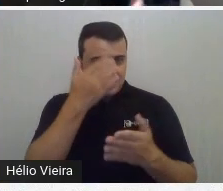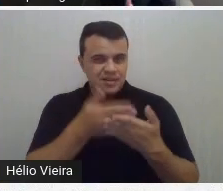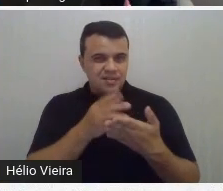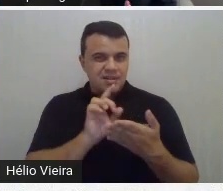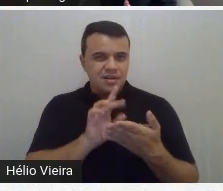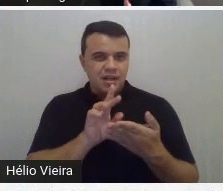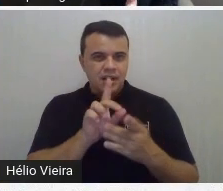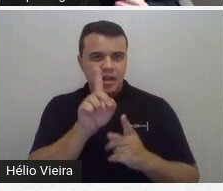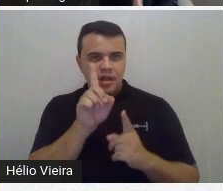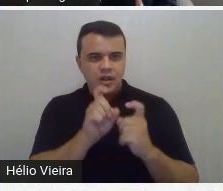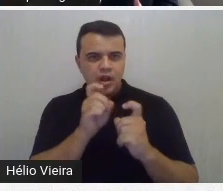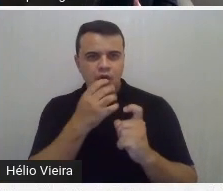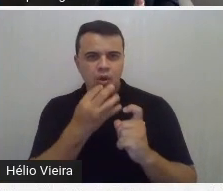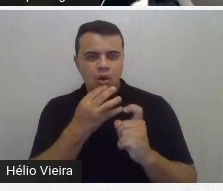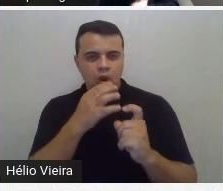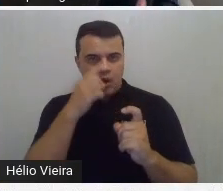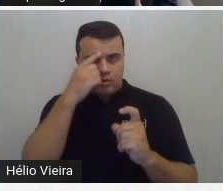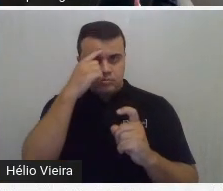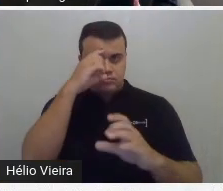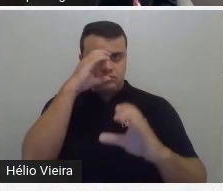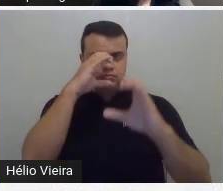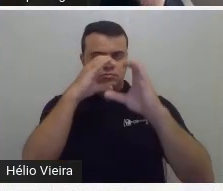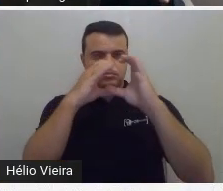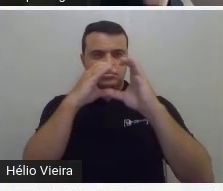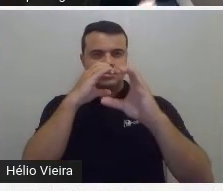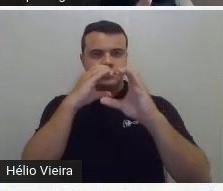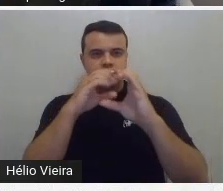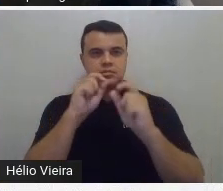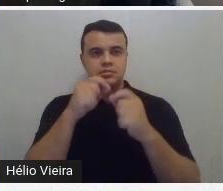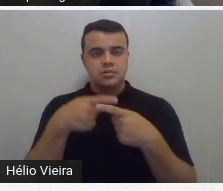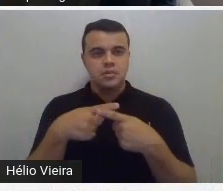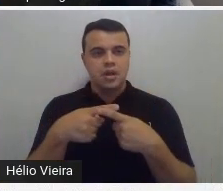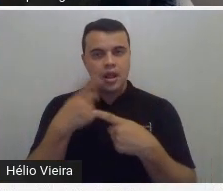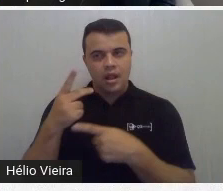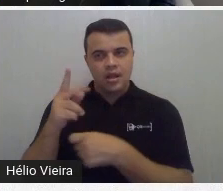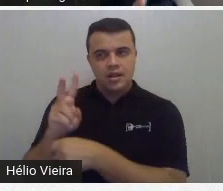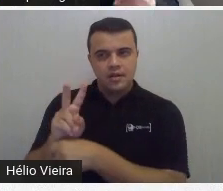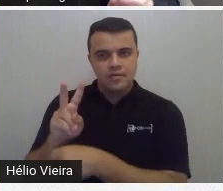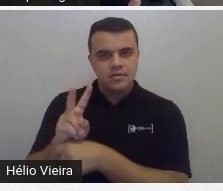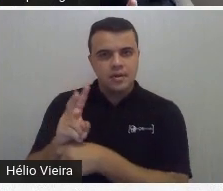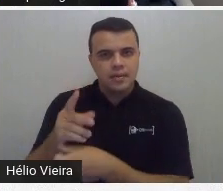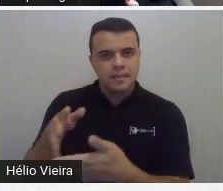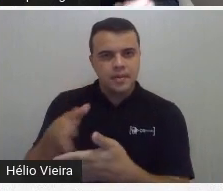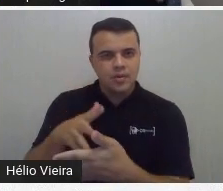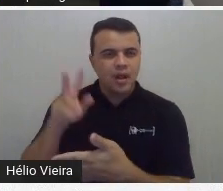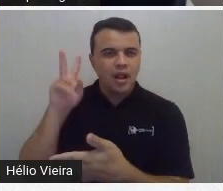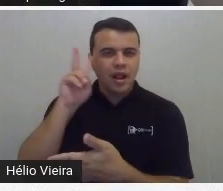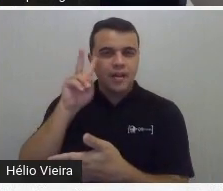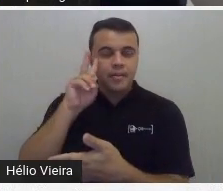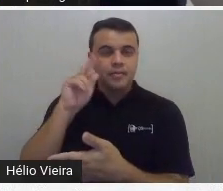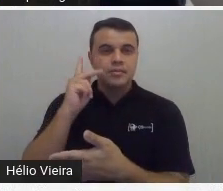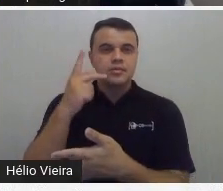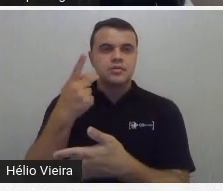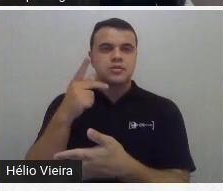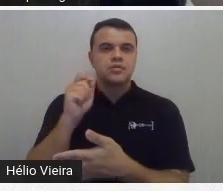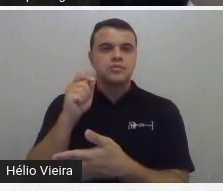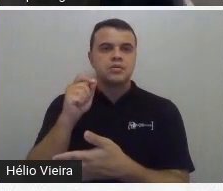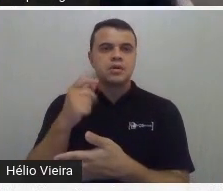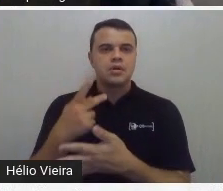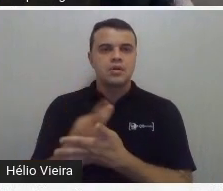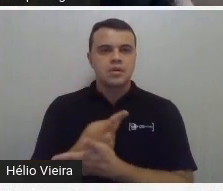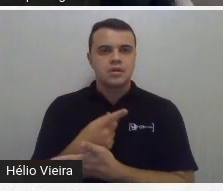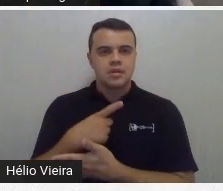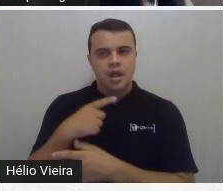forma ou tom comunicaria um pensamento. E também defendia a pintura de memória. O que é a memória? É algo que a